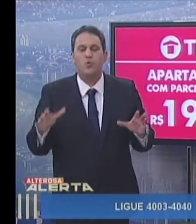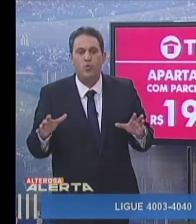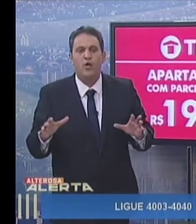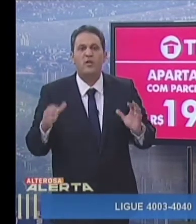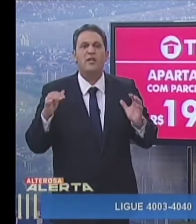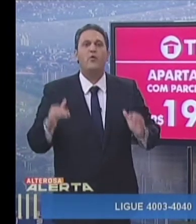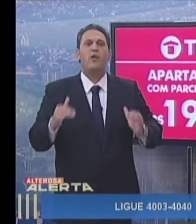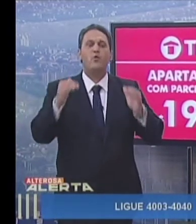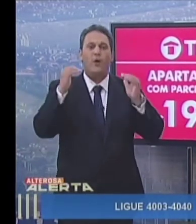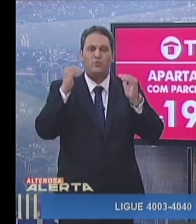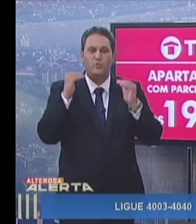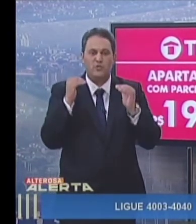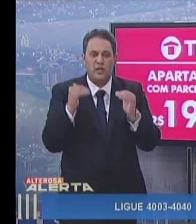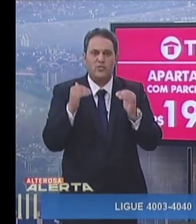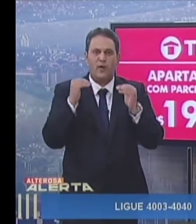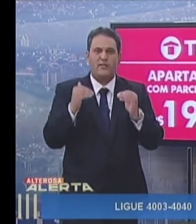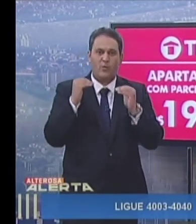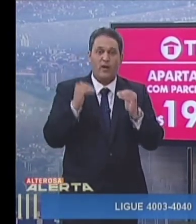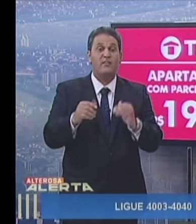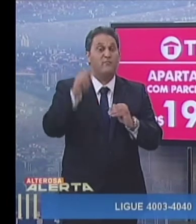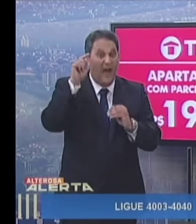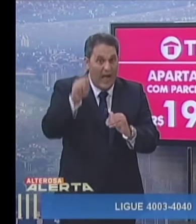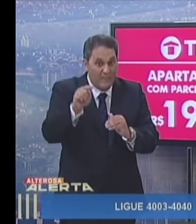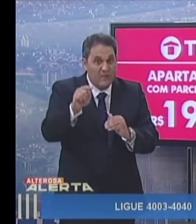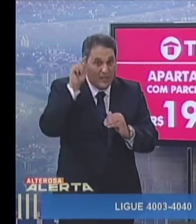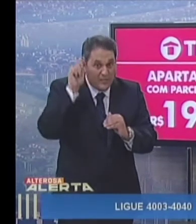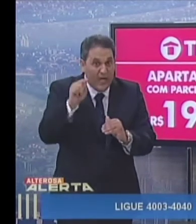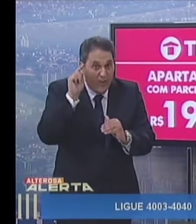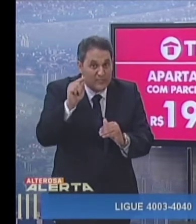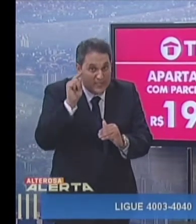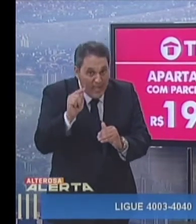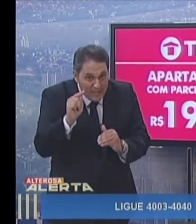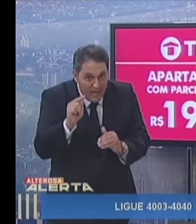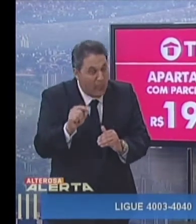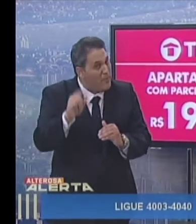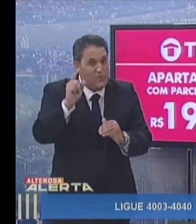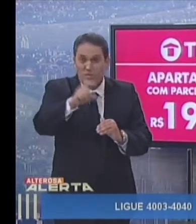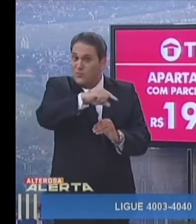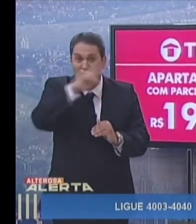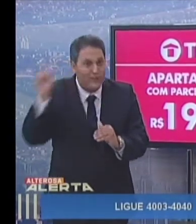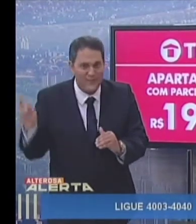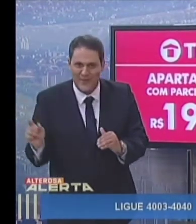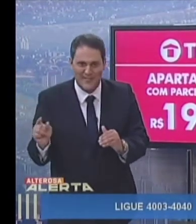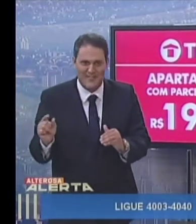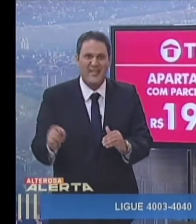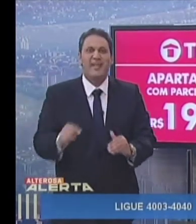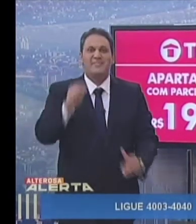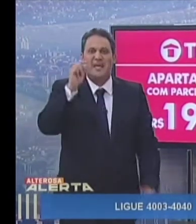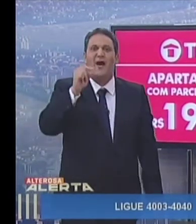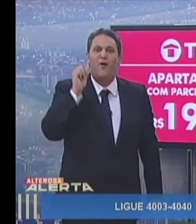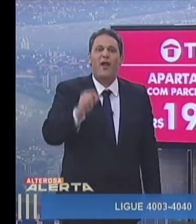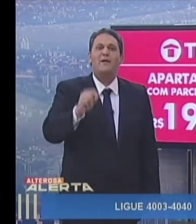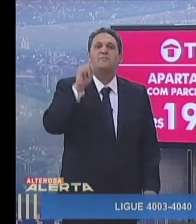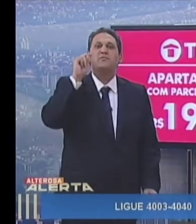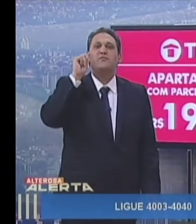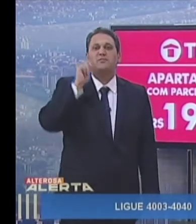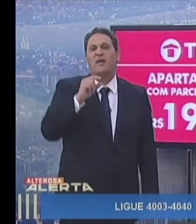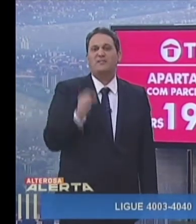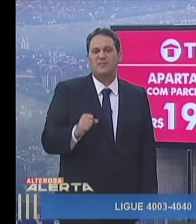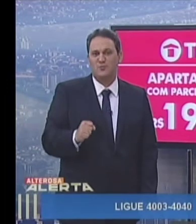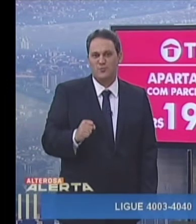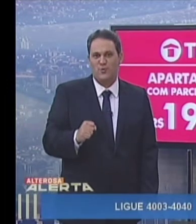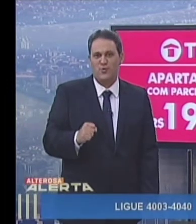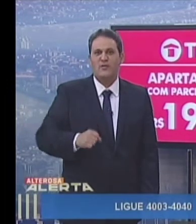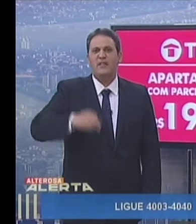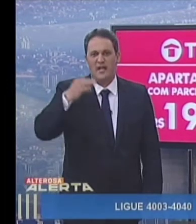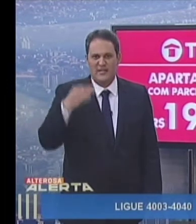é seu. Ligue agora no 4003 4040 e vá até a loja tenda. Vou repetir isso um milhão de vezes. Está na hora de você